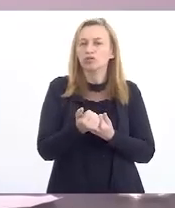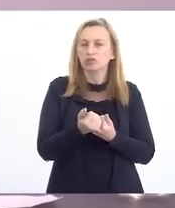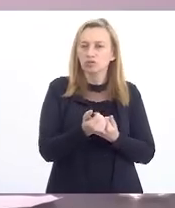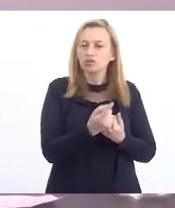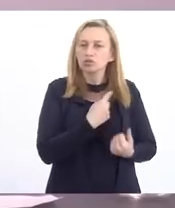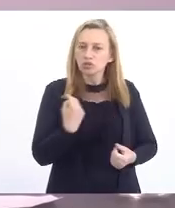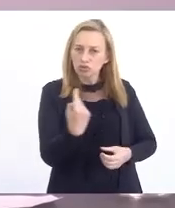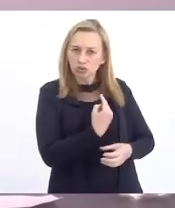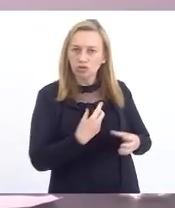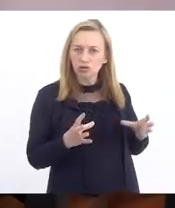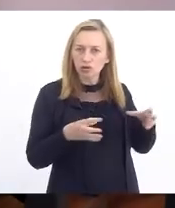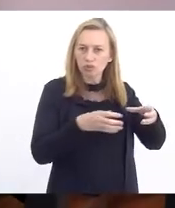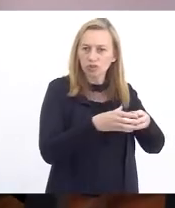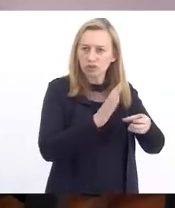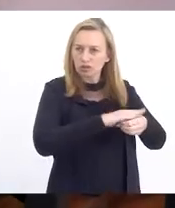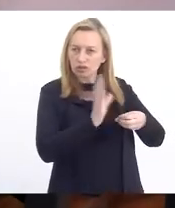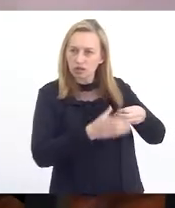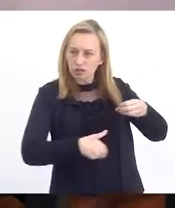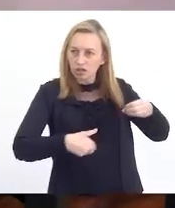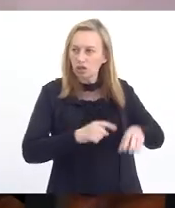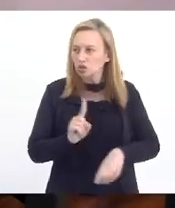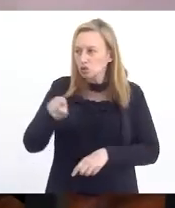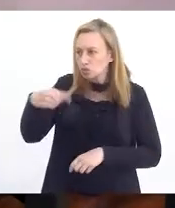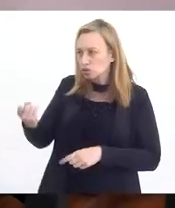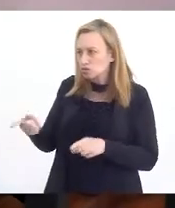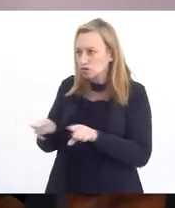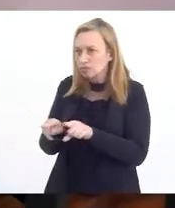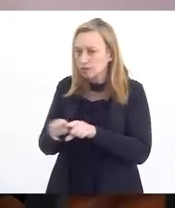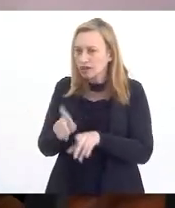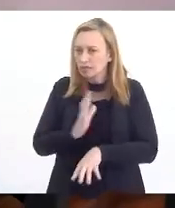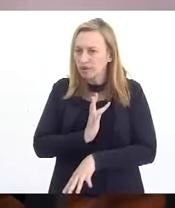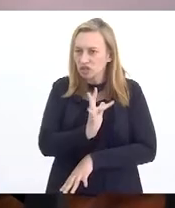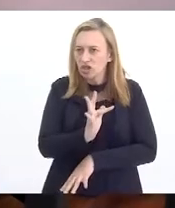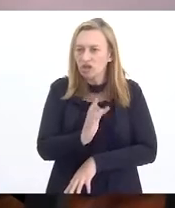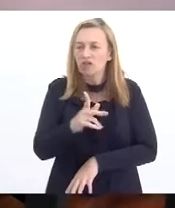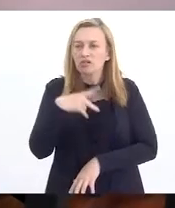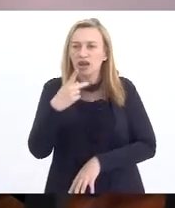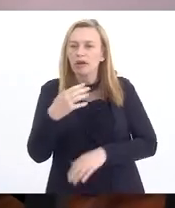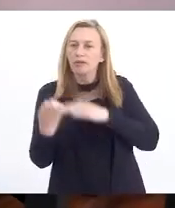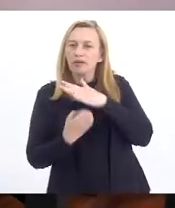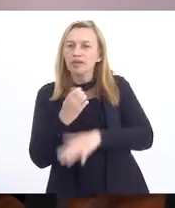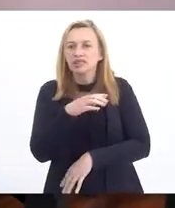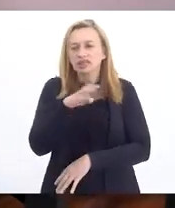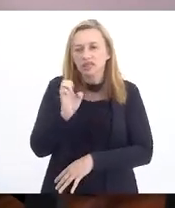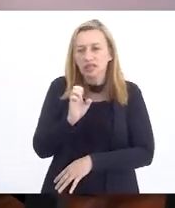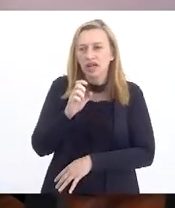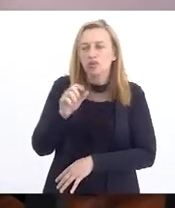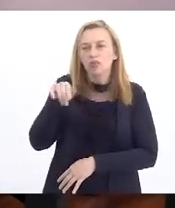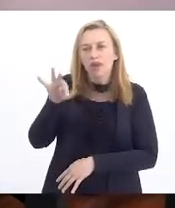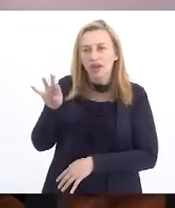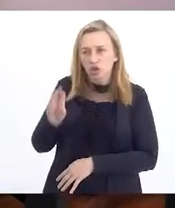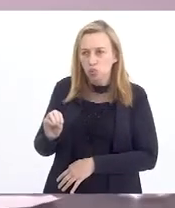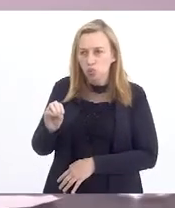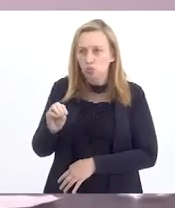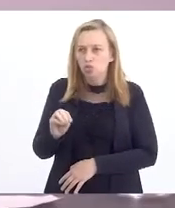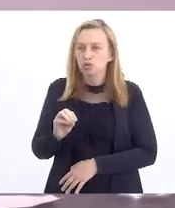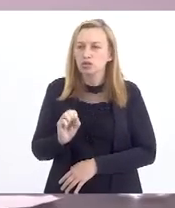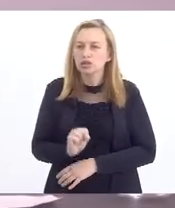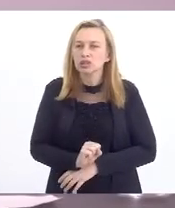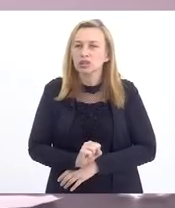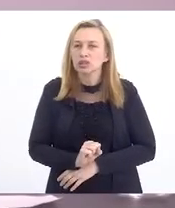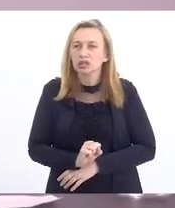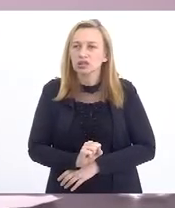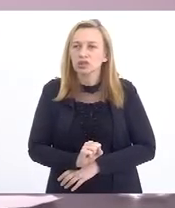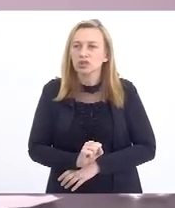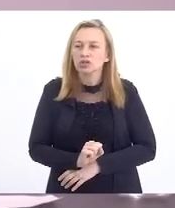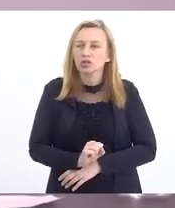no que precisar, os demais municípios da Baixada também. Falar para a SEDAI, para o Humberto da SEDAI, que